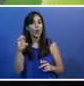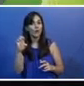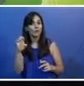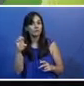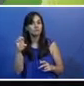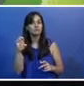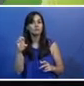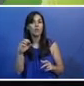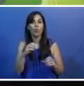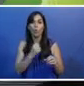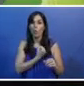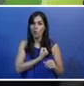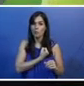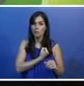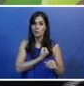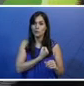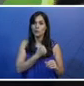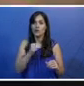xy.